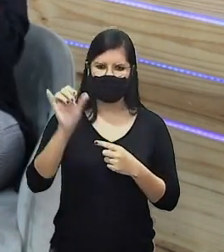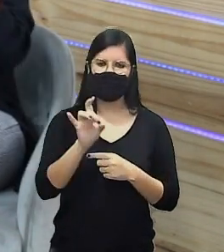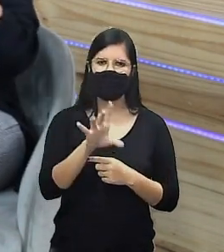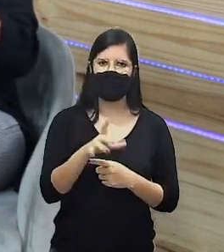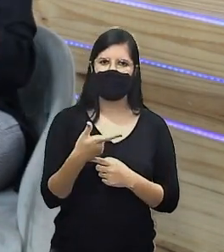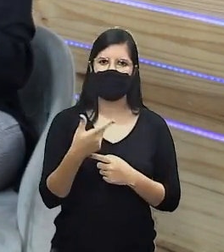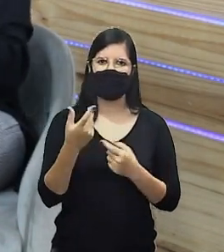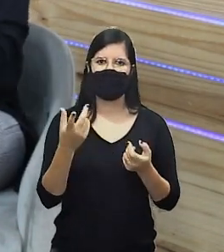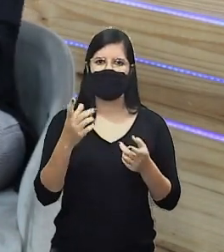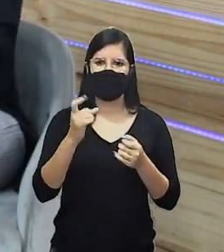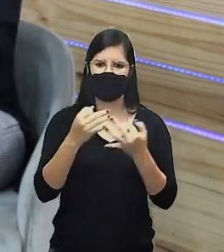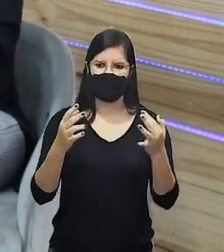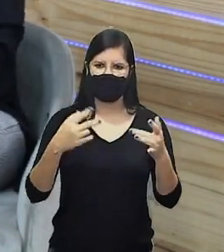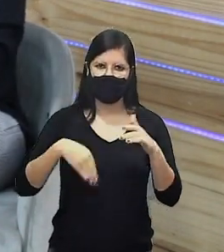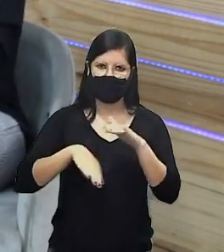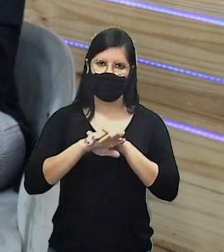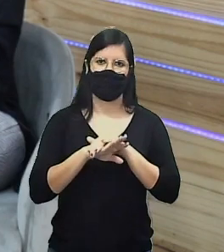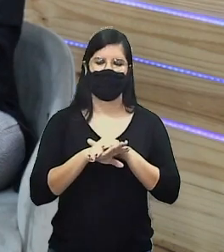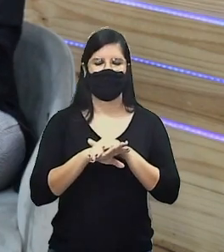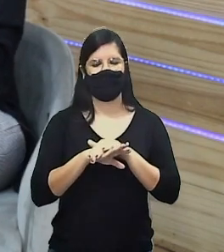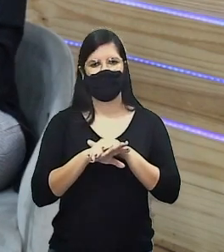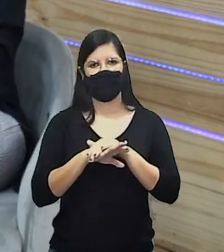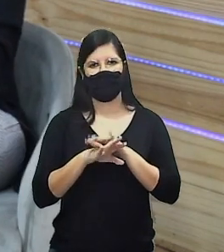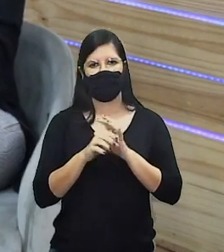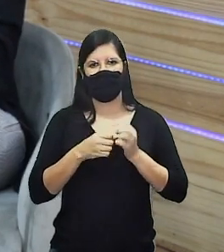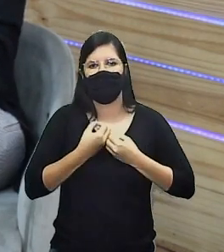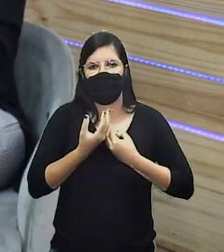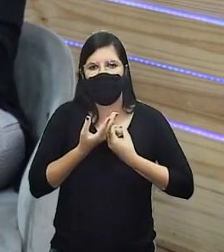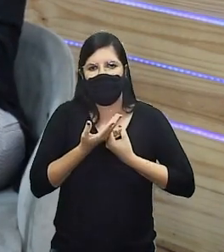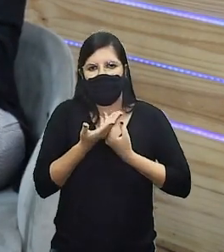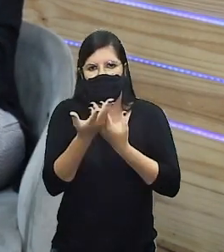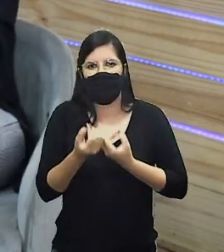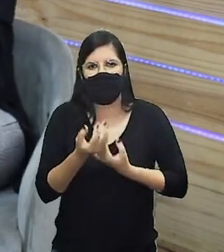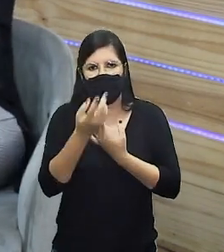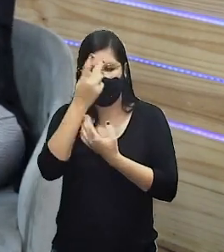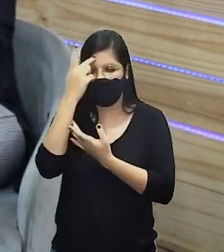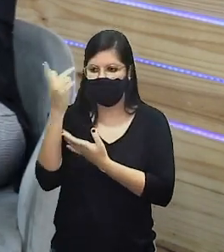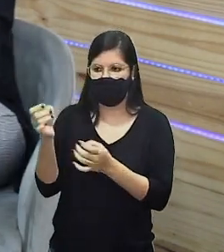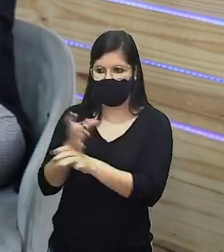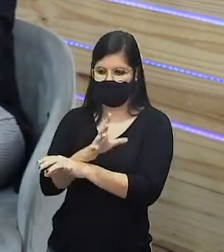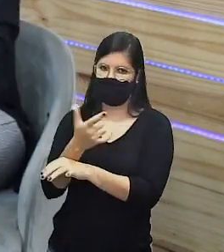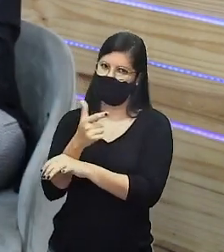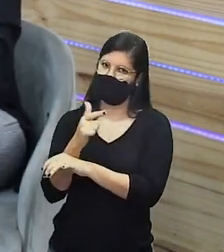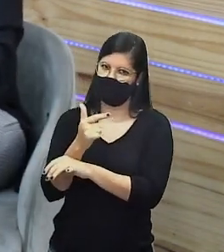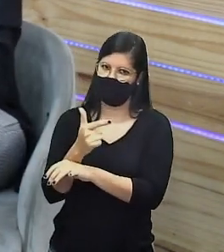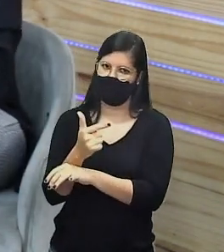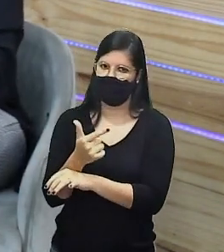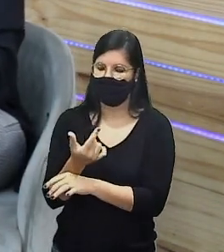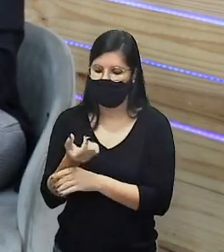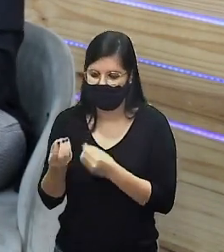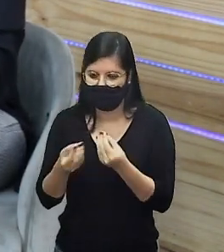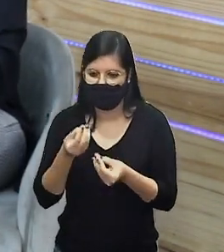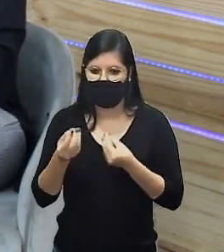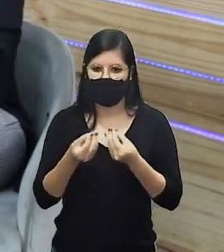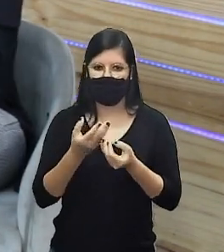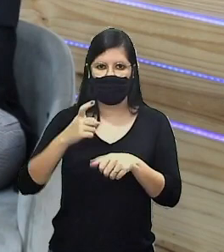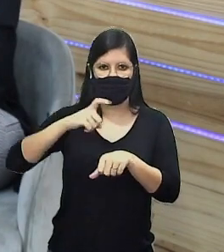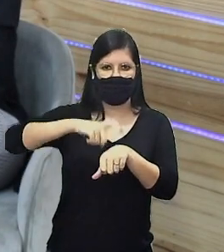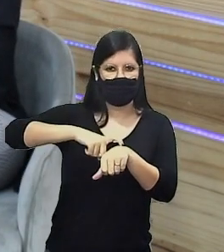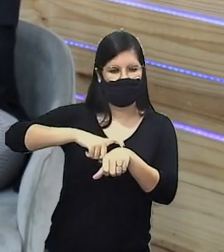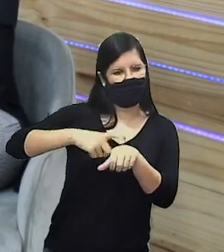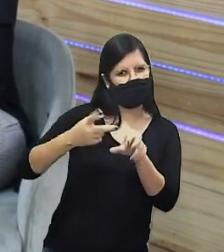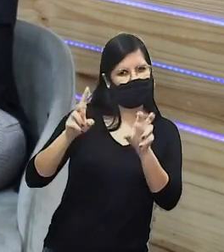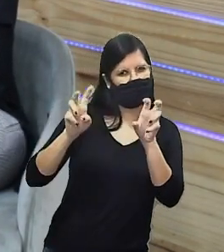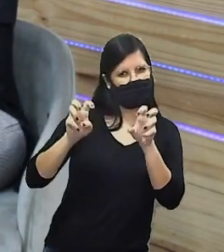o que estava guardado dentro de você, né? E às Exato. vezes as pessoas não estão preparadas para certos tipos de temas,